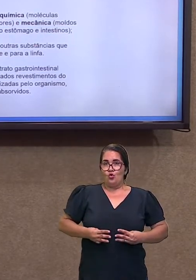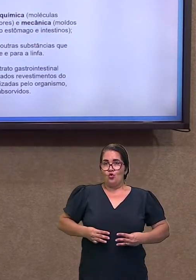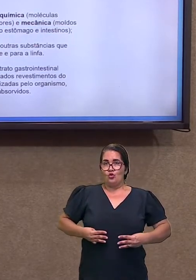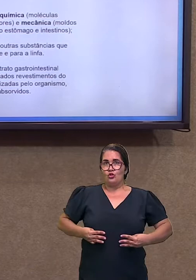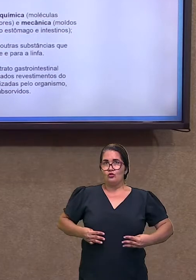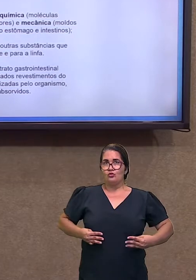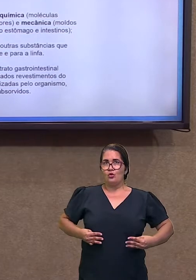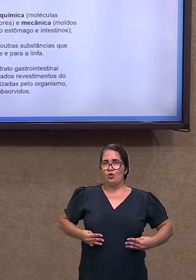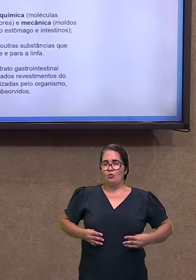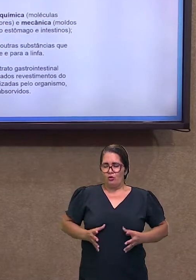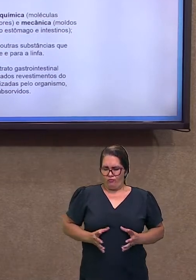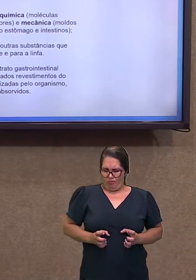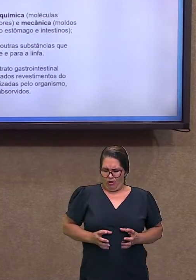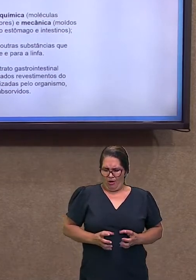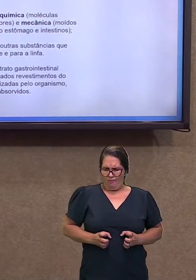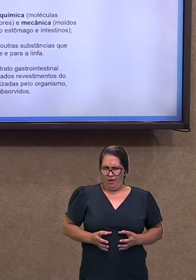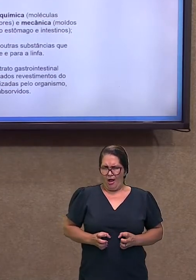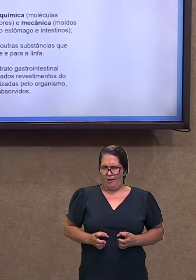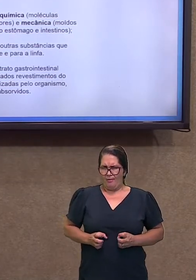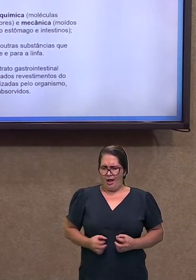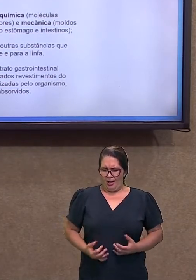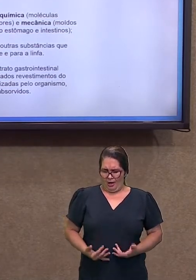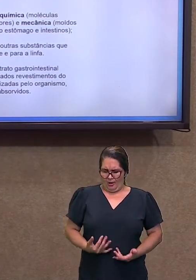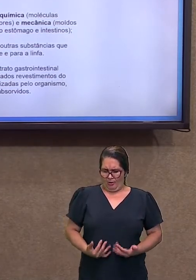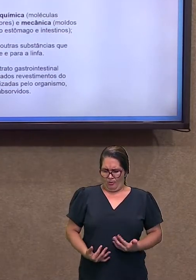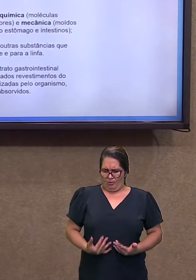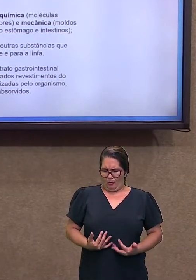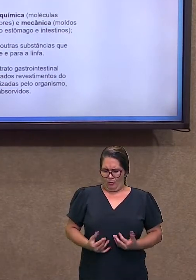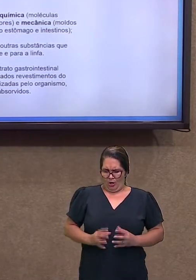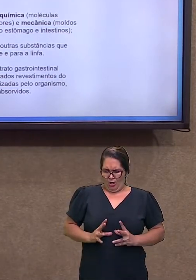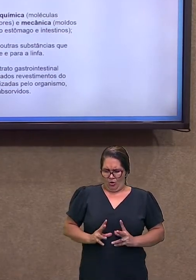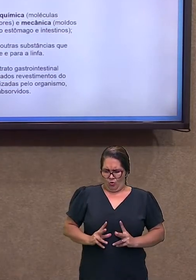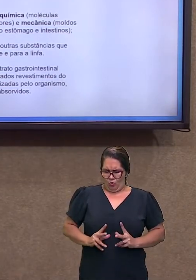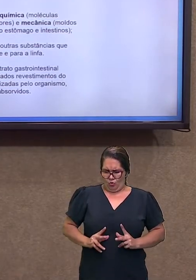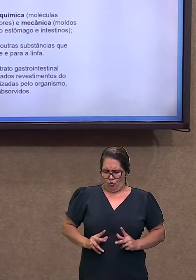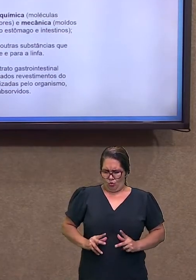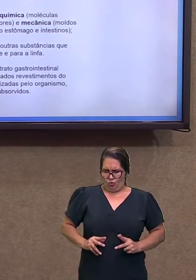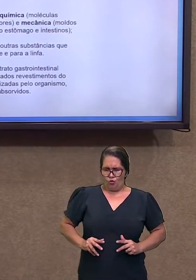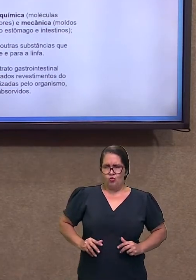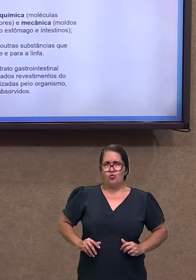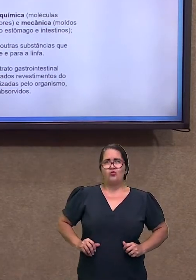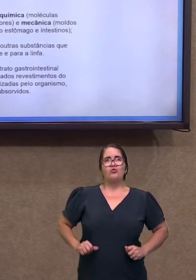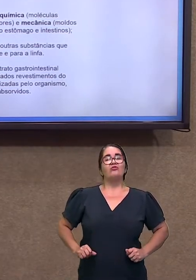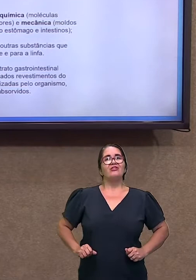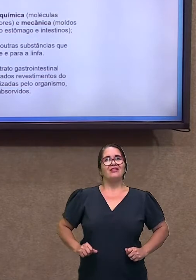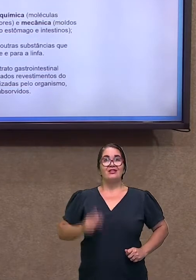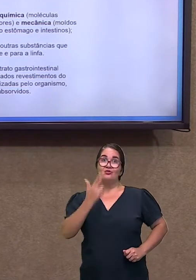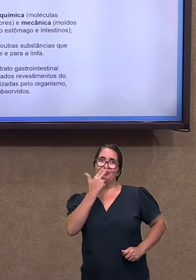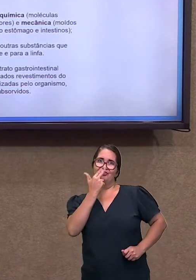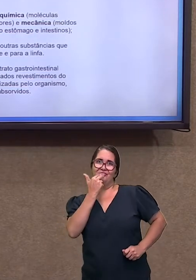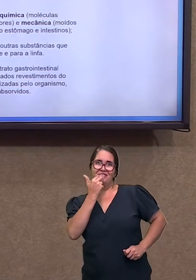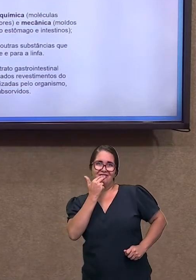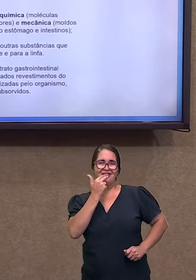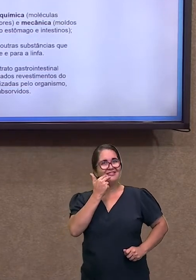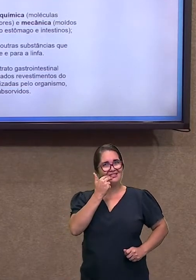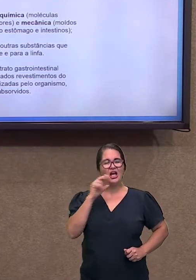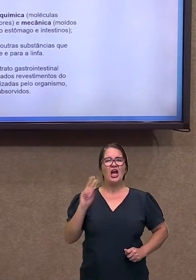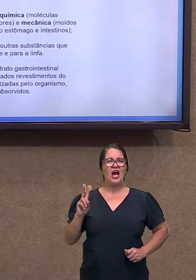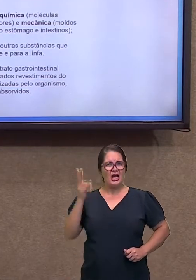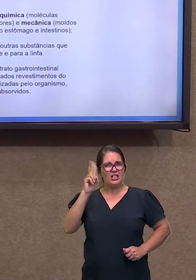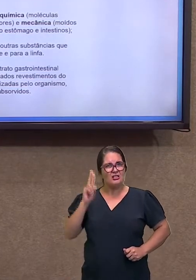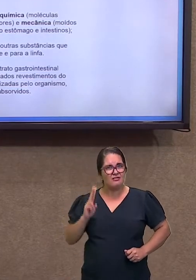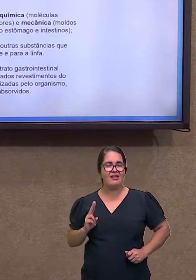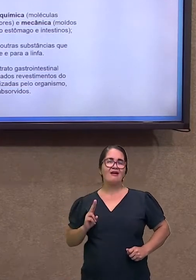de nutrientes, e aí eu vou ter a absorção, que acontece lá no meu intestino, aonde o